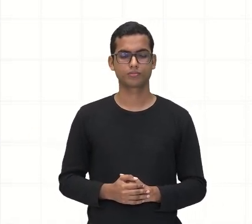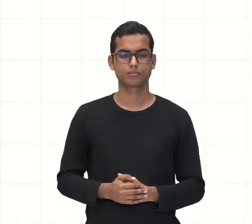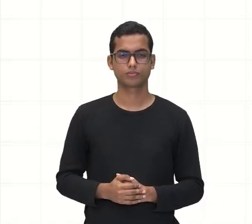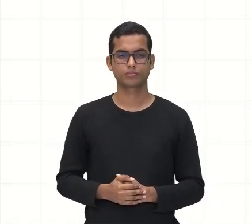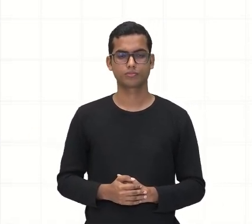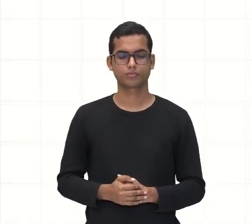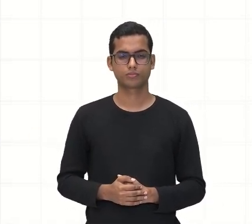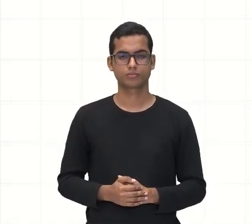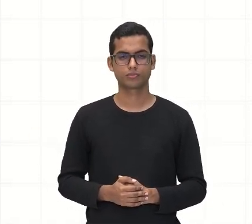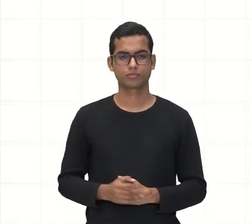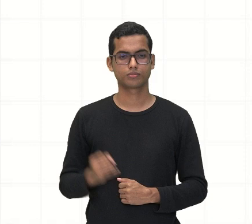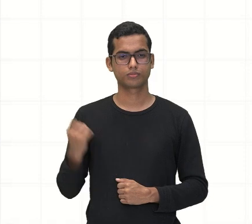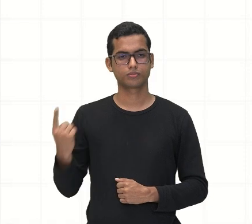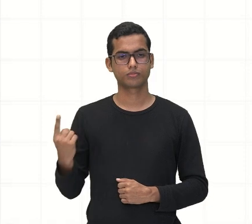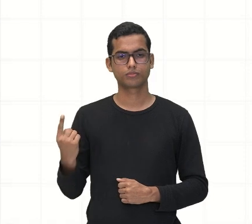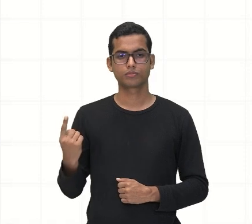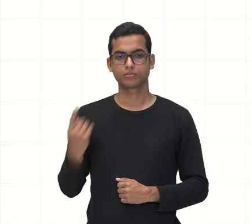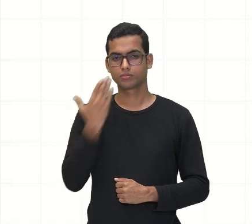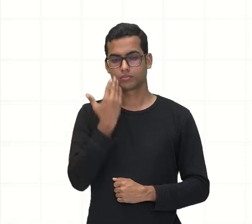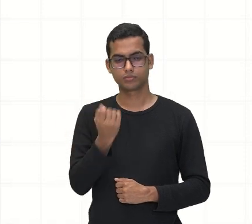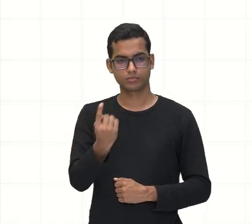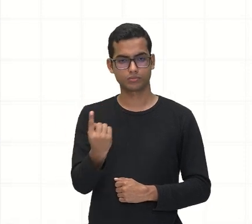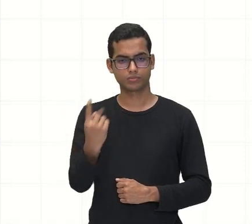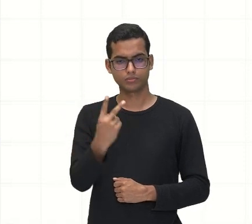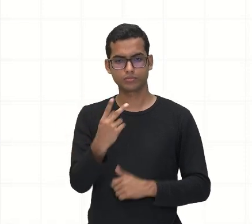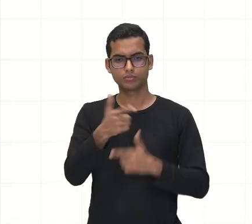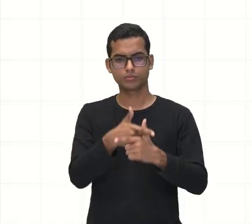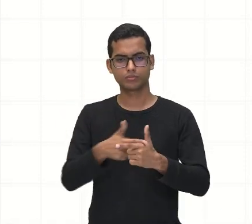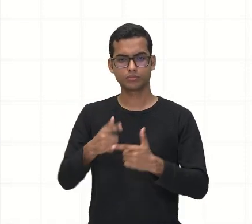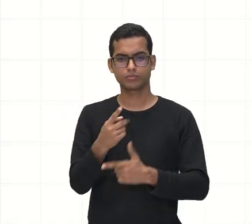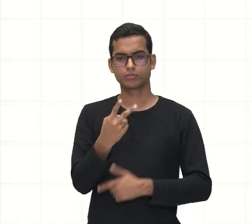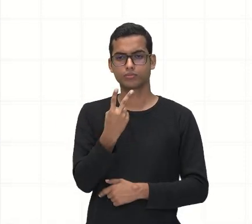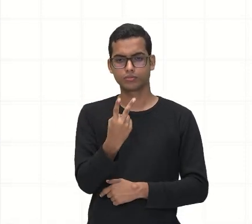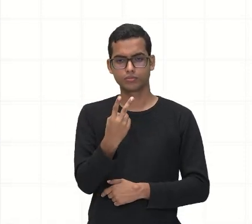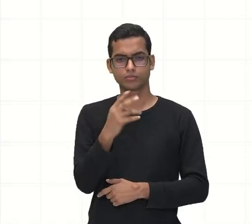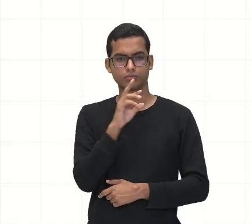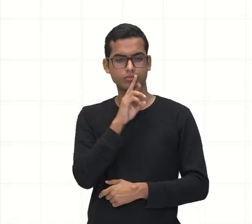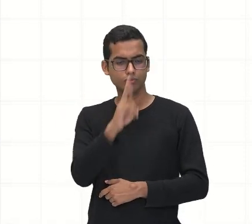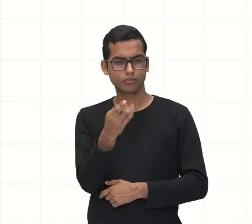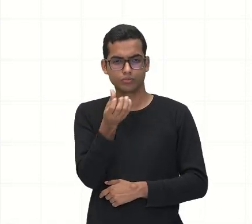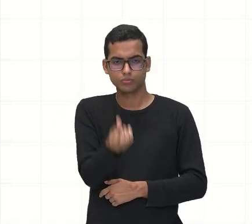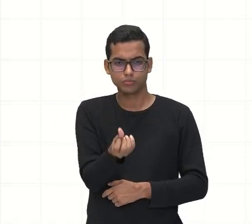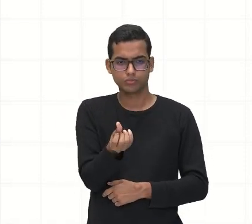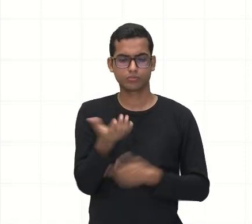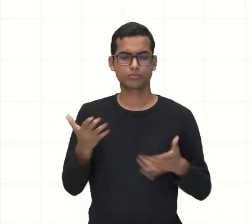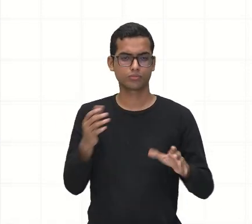ó. Então, ó, 12 dividido por 2 é 6, e aí a gente só repete o 25,